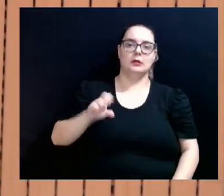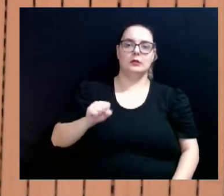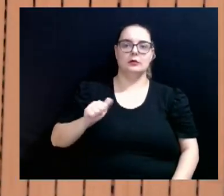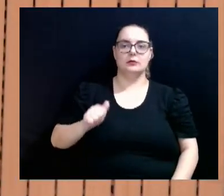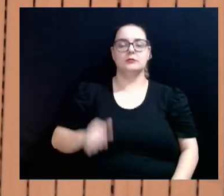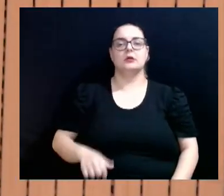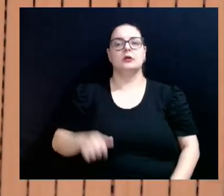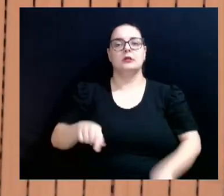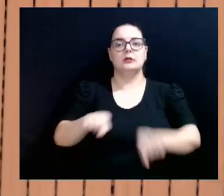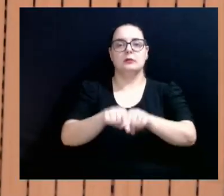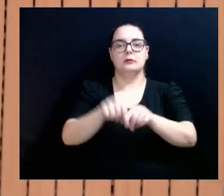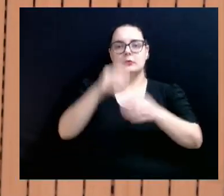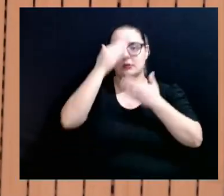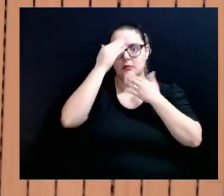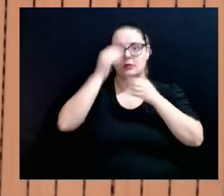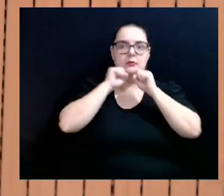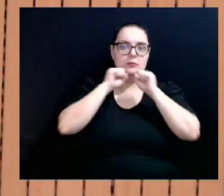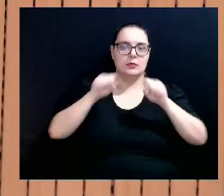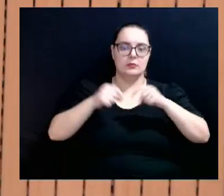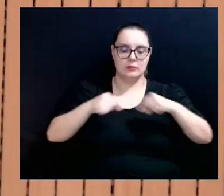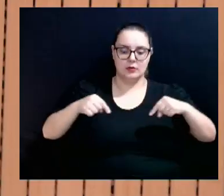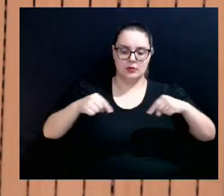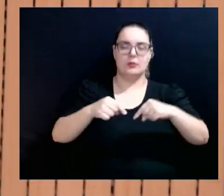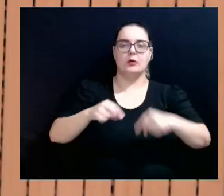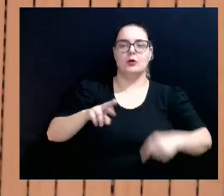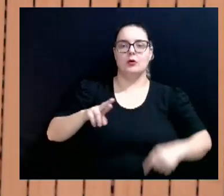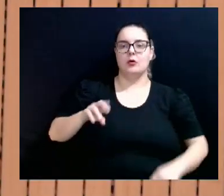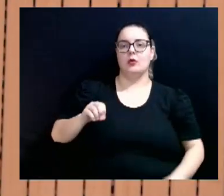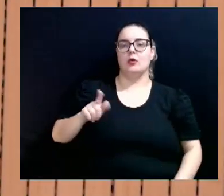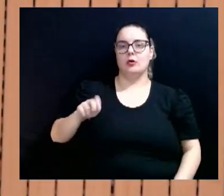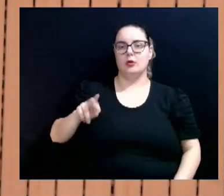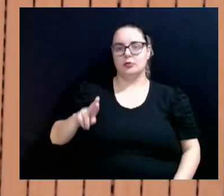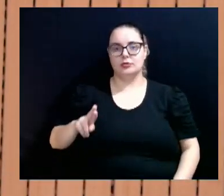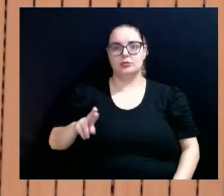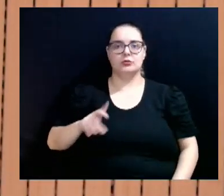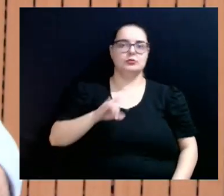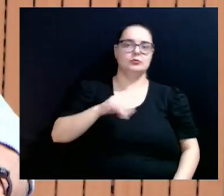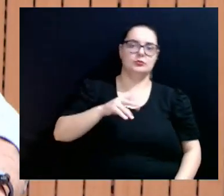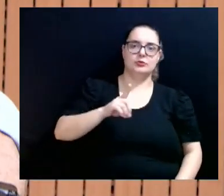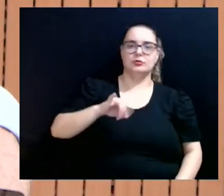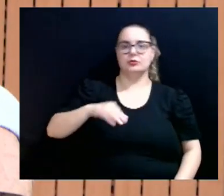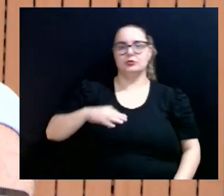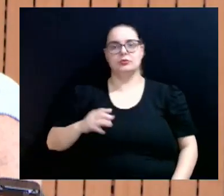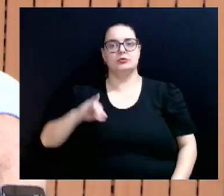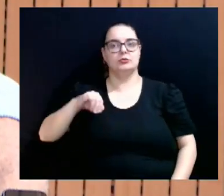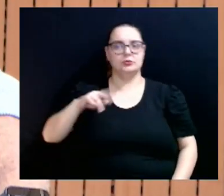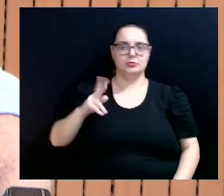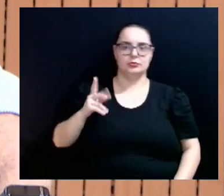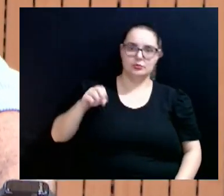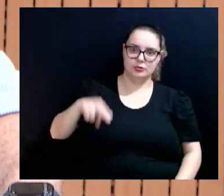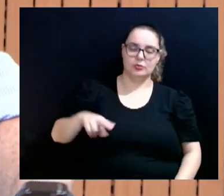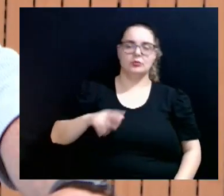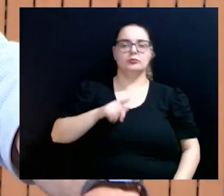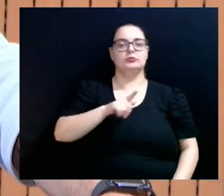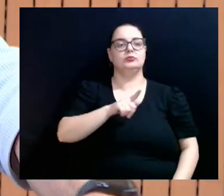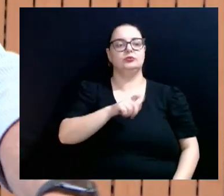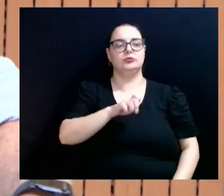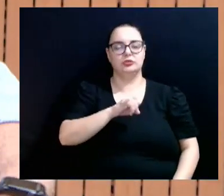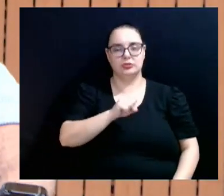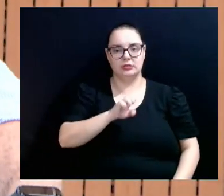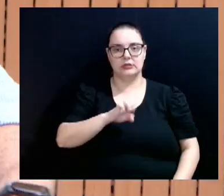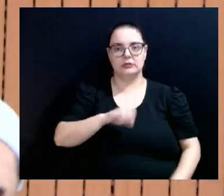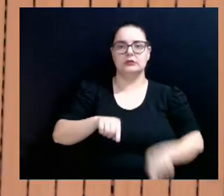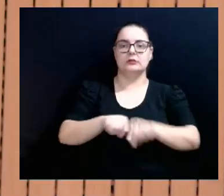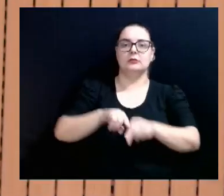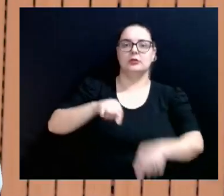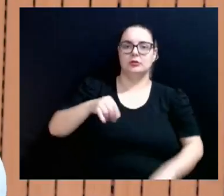minha assessoria de gabinete, o Roger, o Dindim, o John, a Geise e a Ju, que nos ajudaram